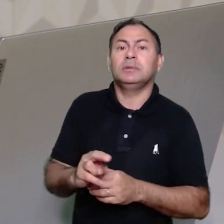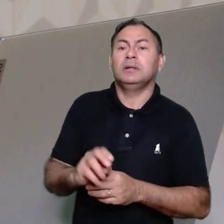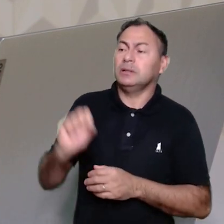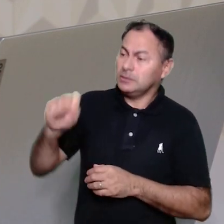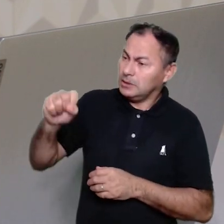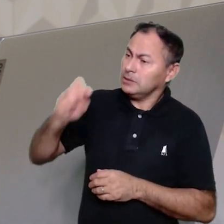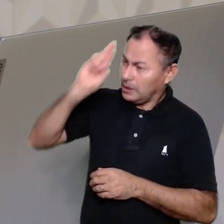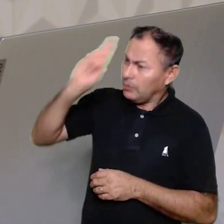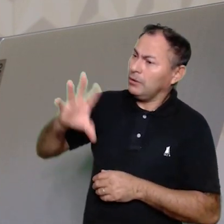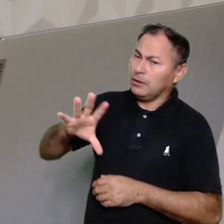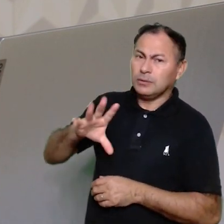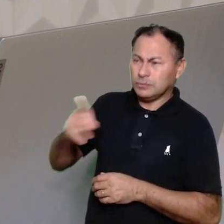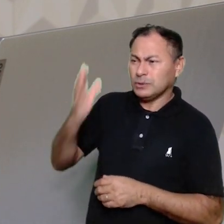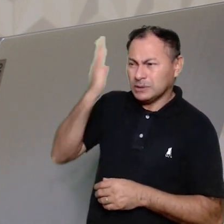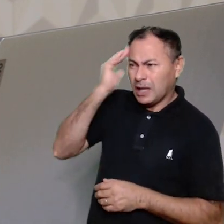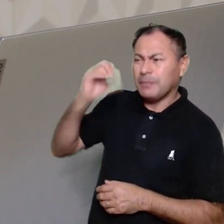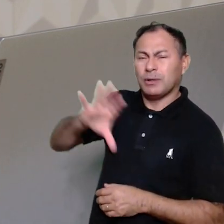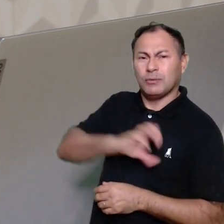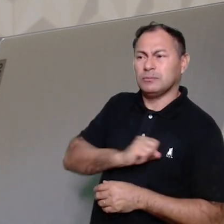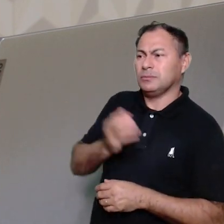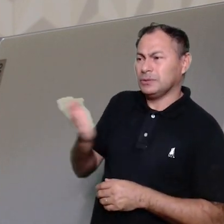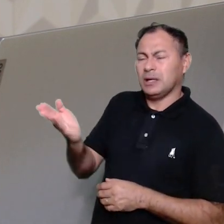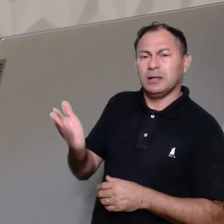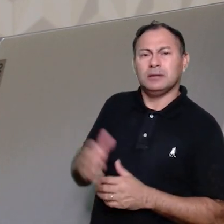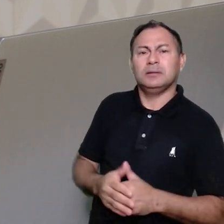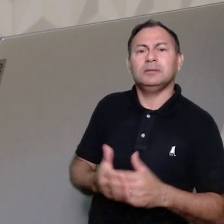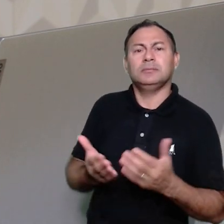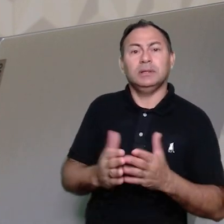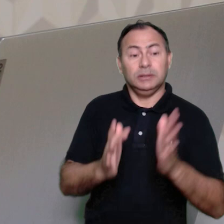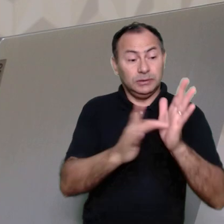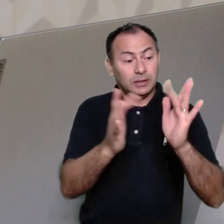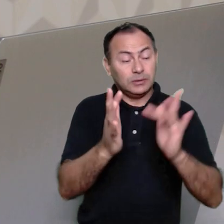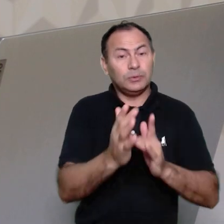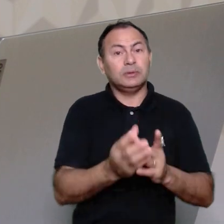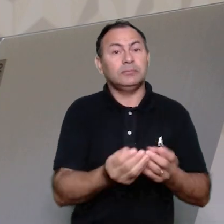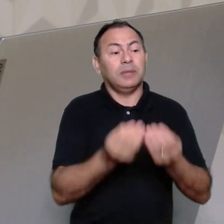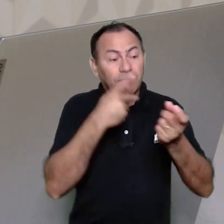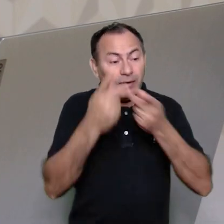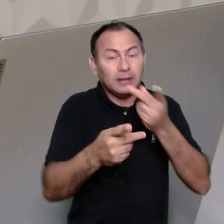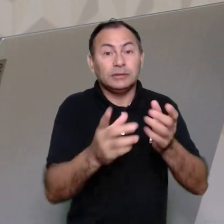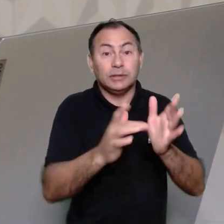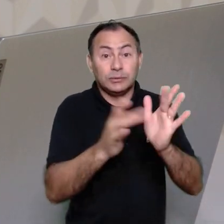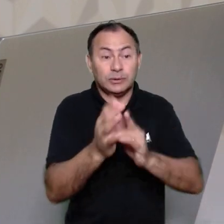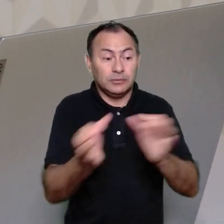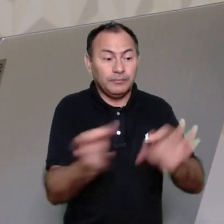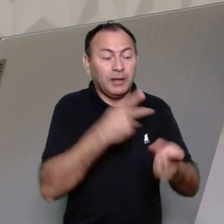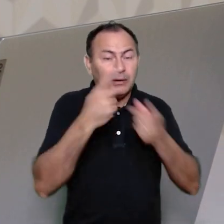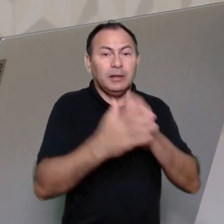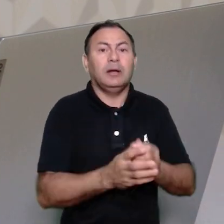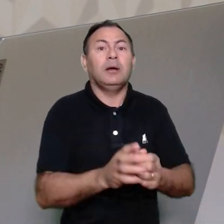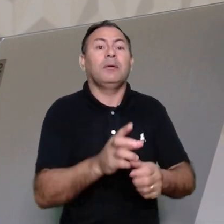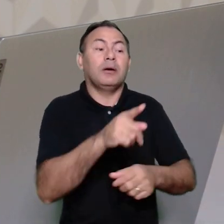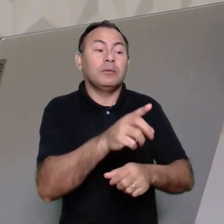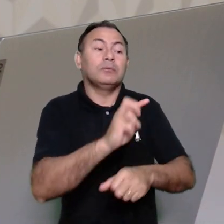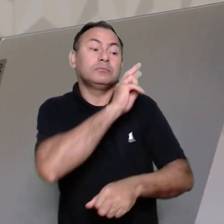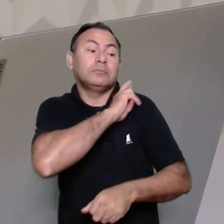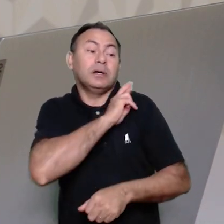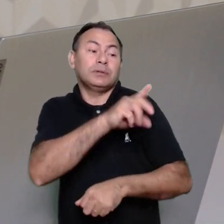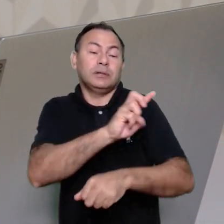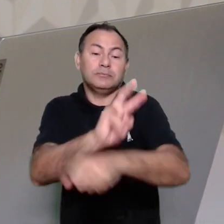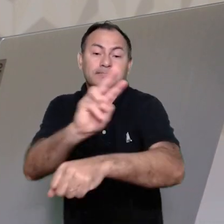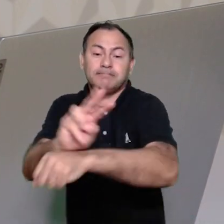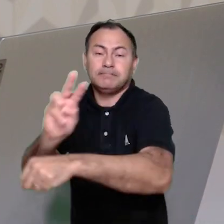assim: sim, Senhor, tu sabes que eu te amo, né? E Jesus ele termina dizendo assim: apacenta as